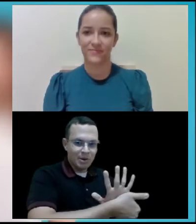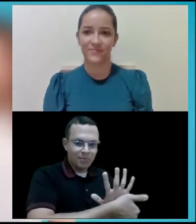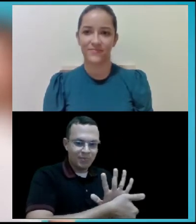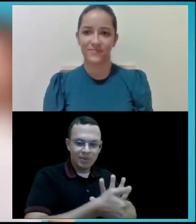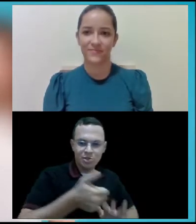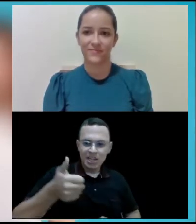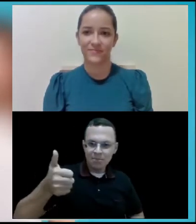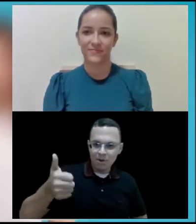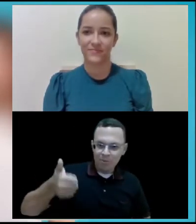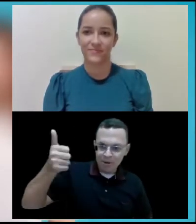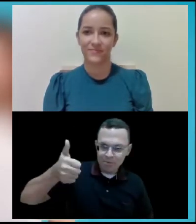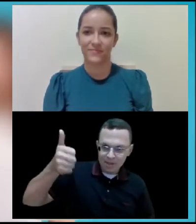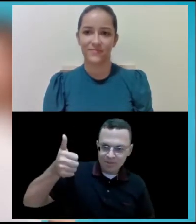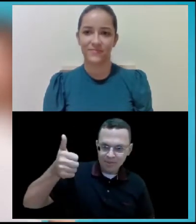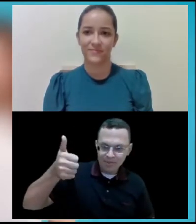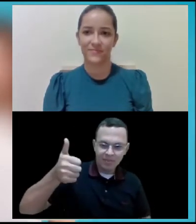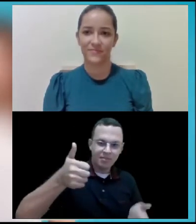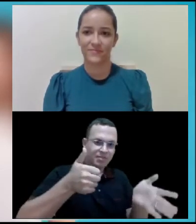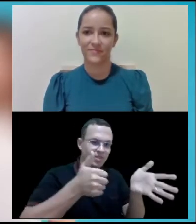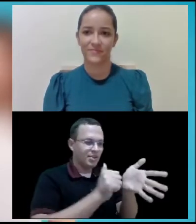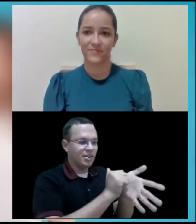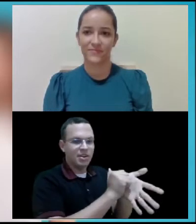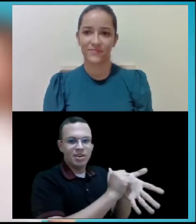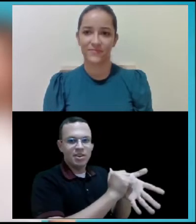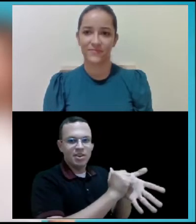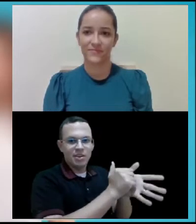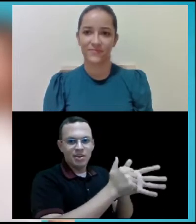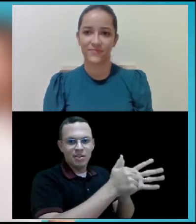configuração de mão. Então já lembrou. Primeiro,